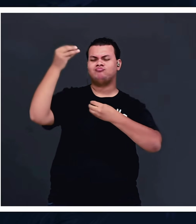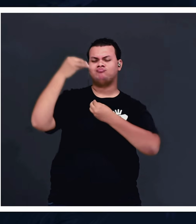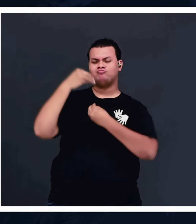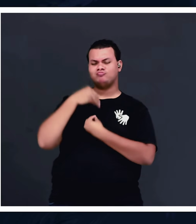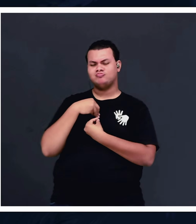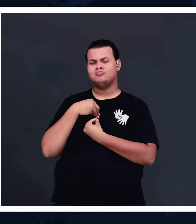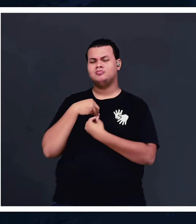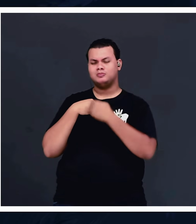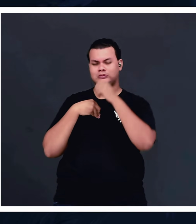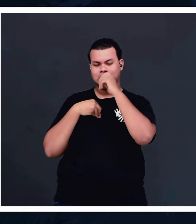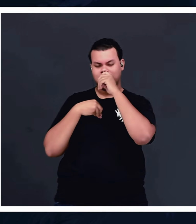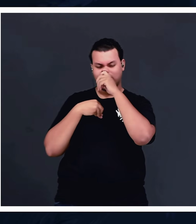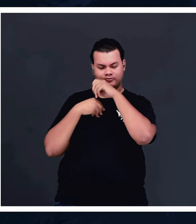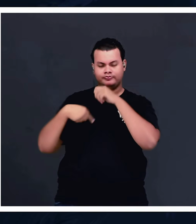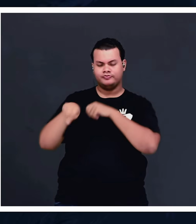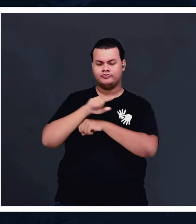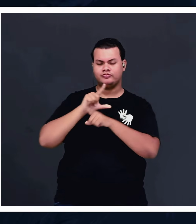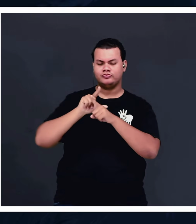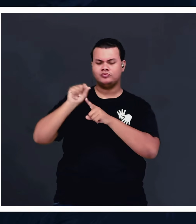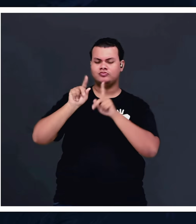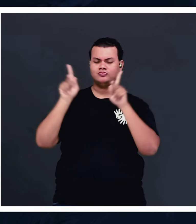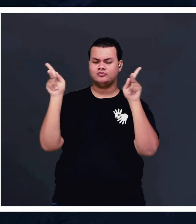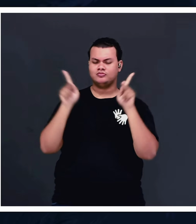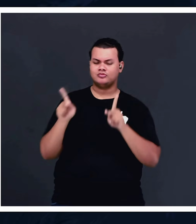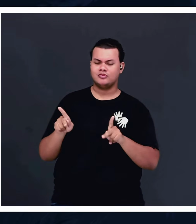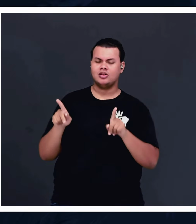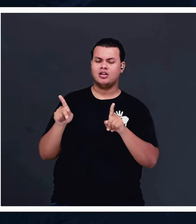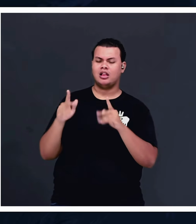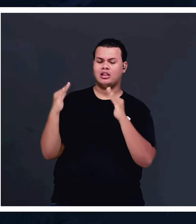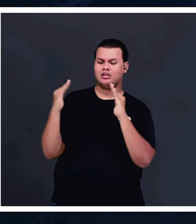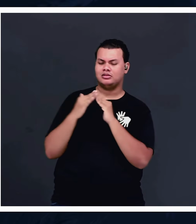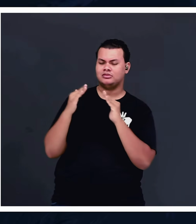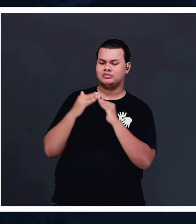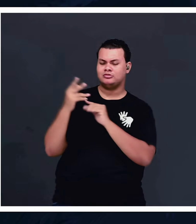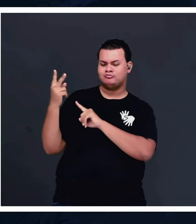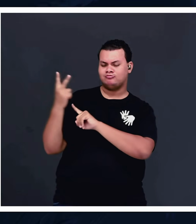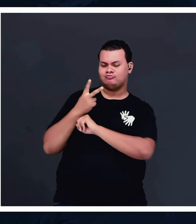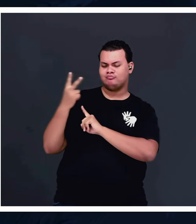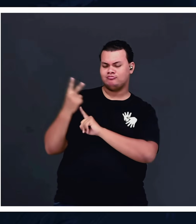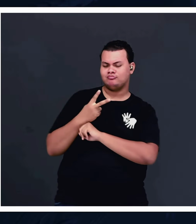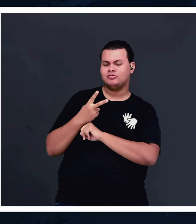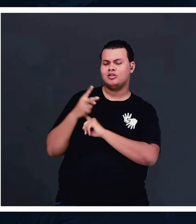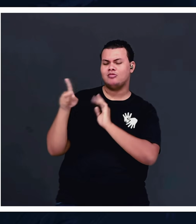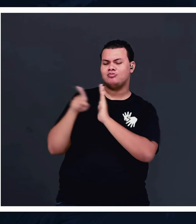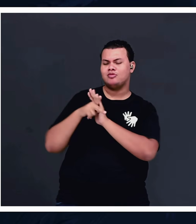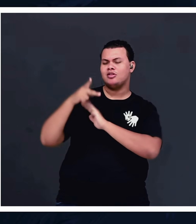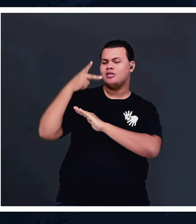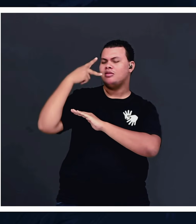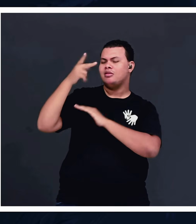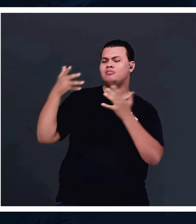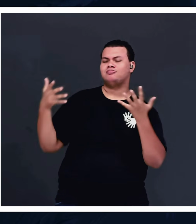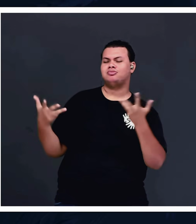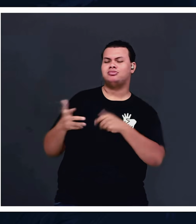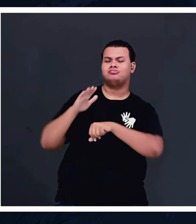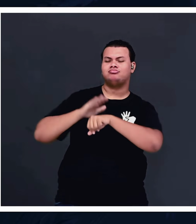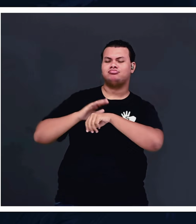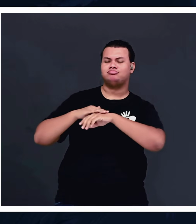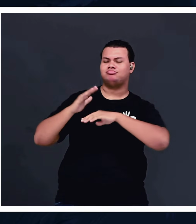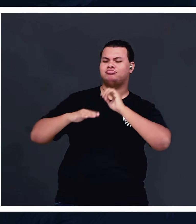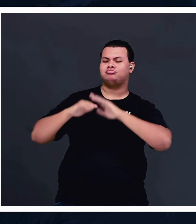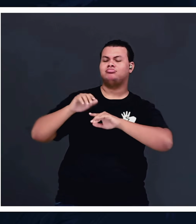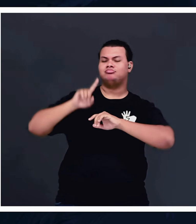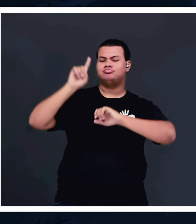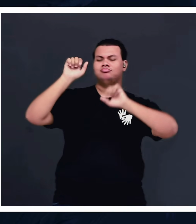de Ti. Leva-nos em paz aos nossos lares, guardados pela Tua maravilhosa mão. E